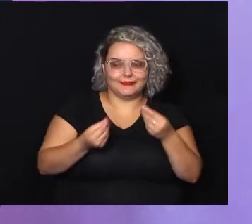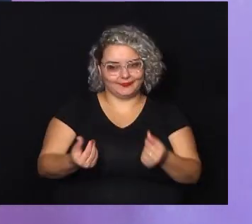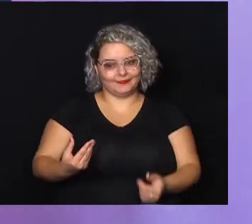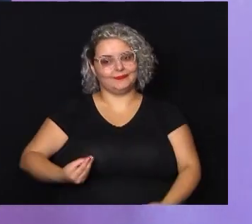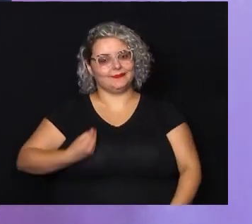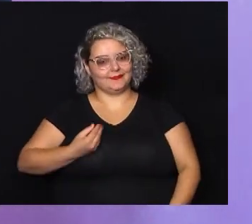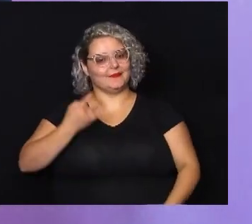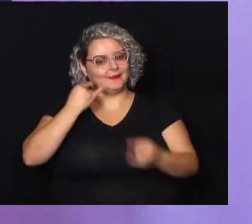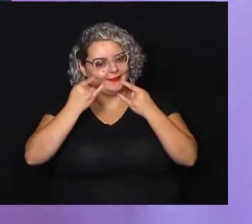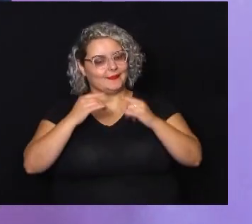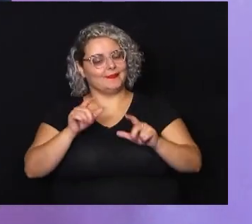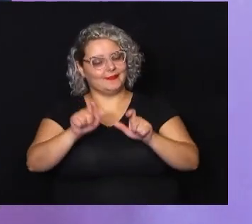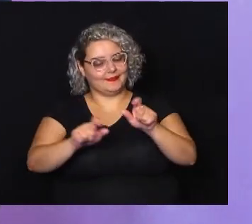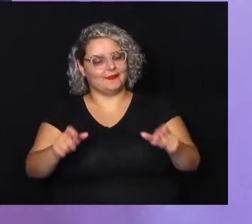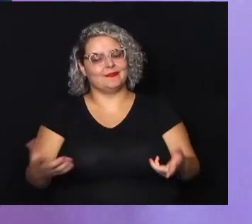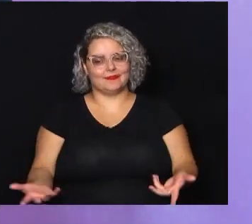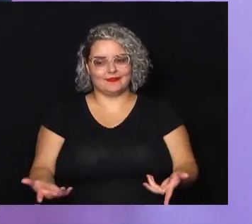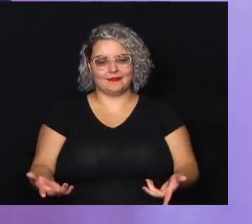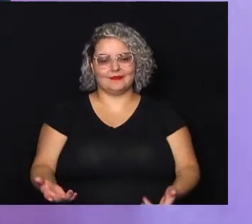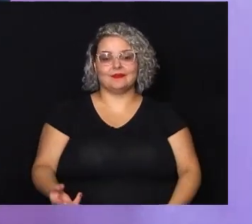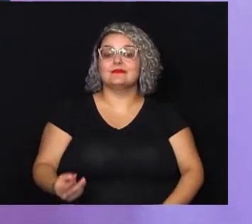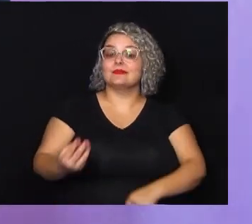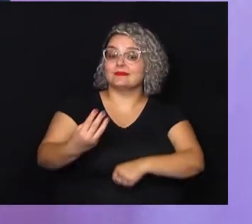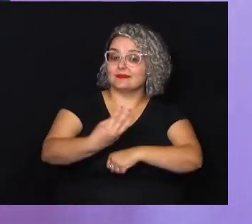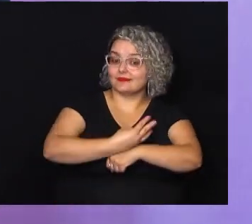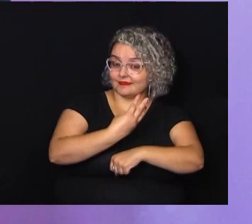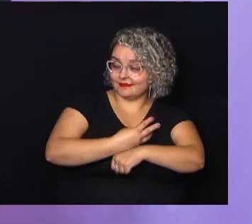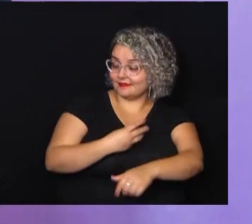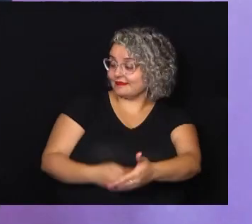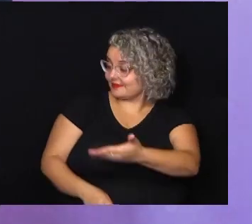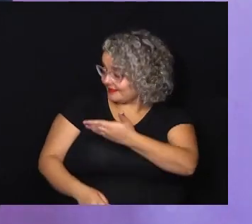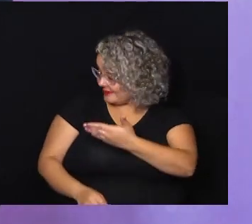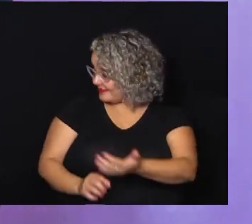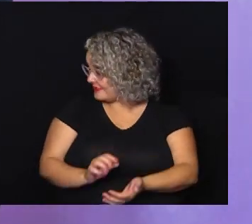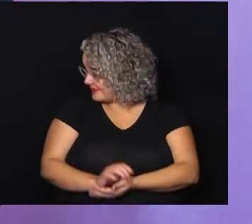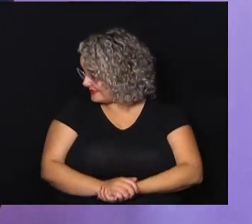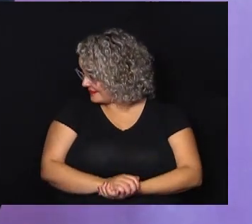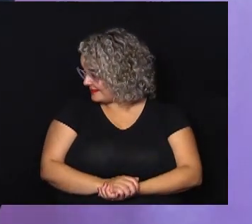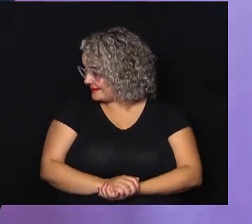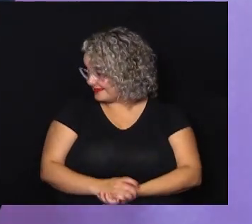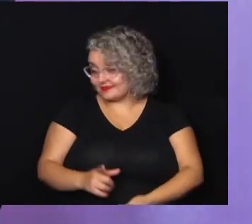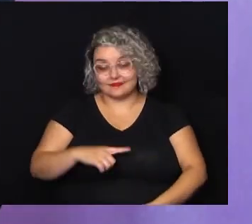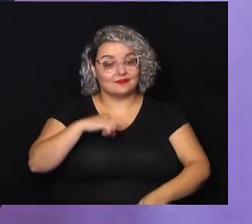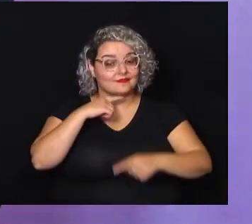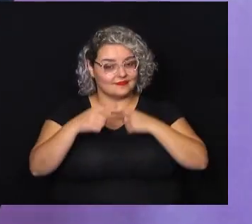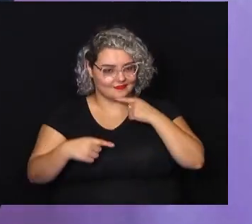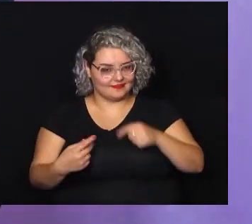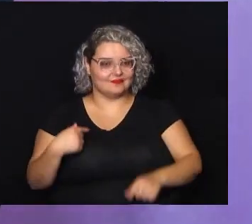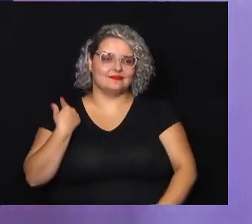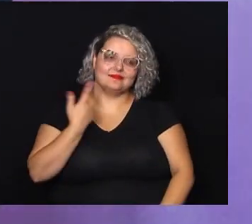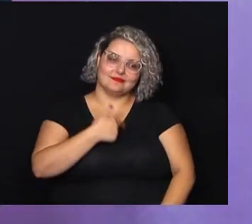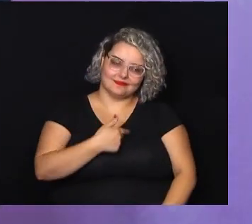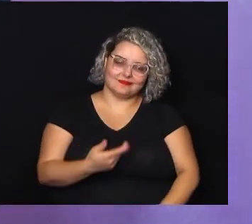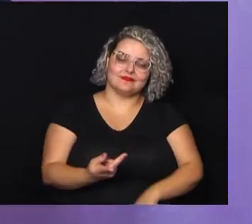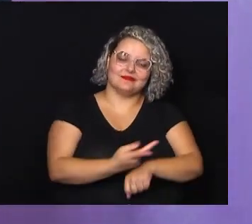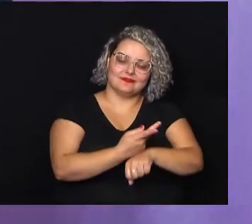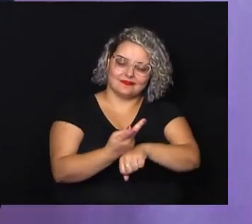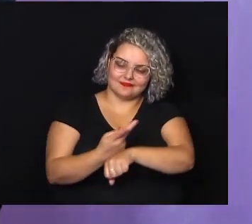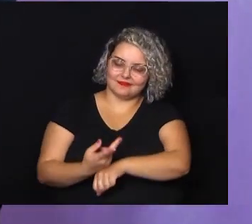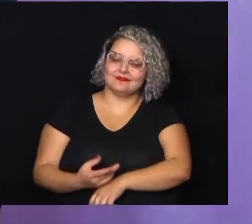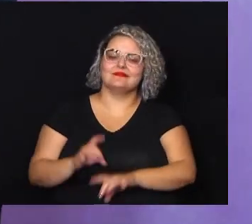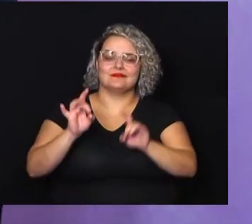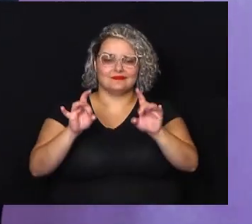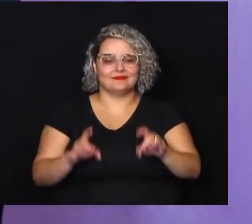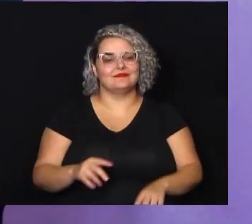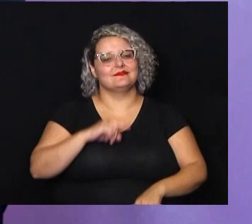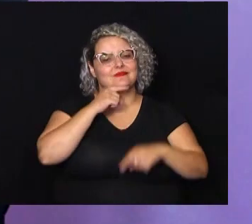sono, qualidade de vida interessa a muita gente. Lembrar mais uma vez o nosso número do WhatsApp, tem algum assunto, manda para cá que a